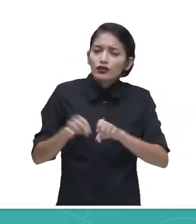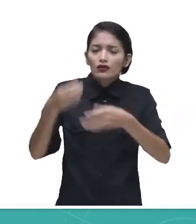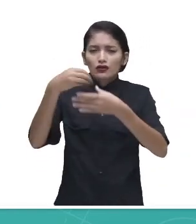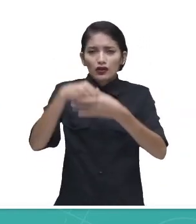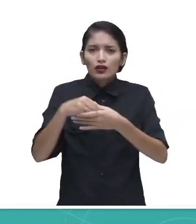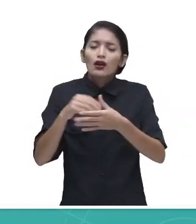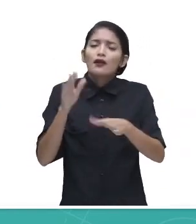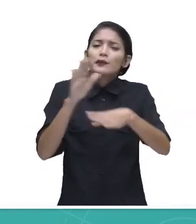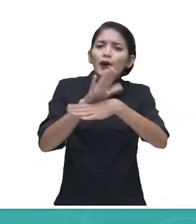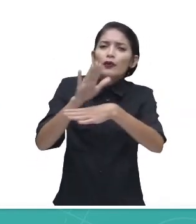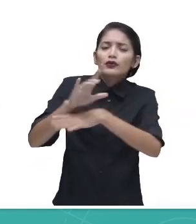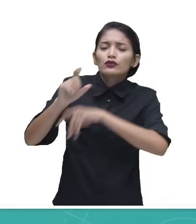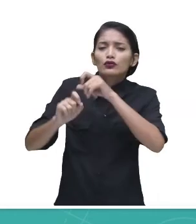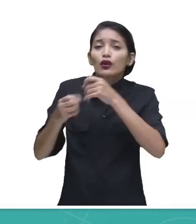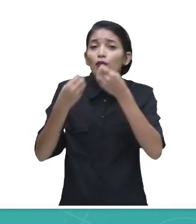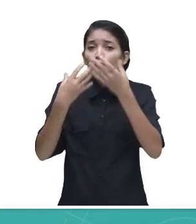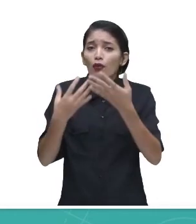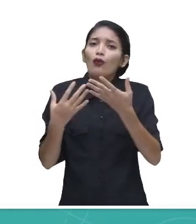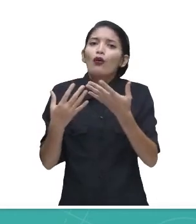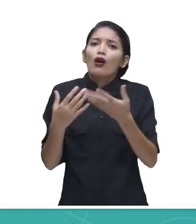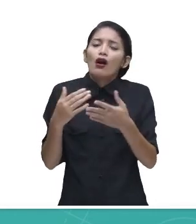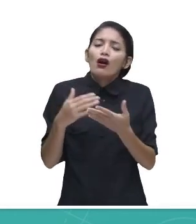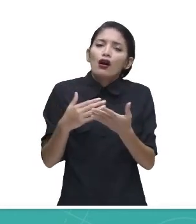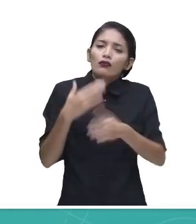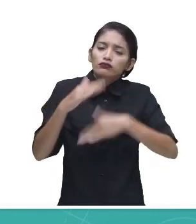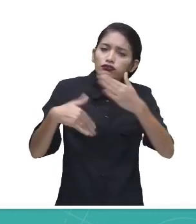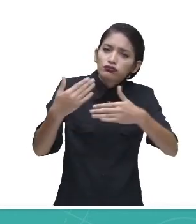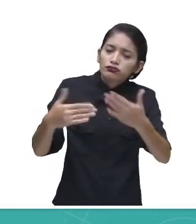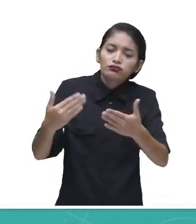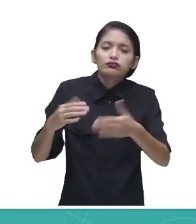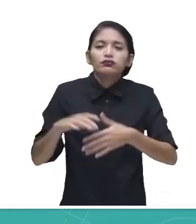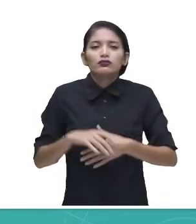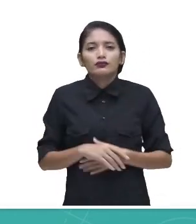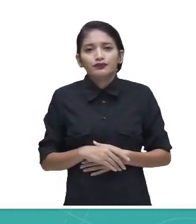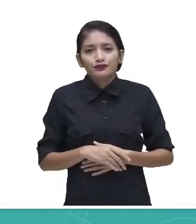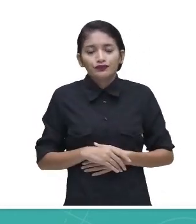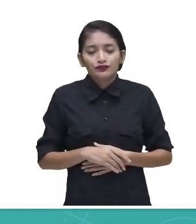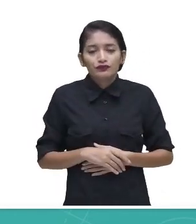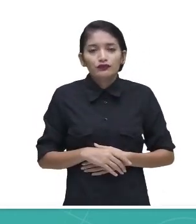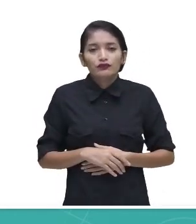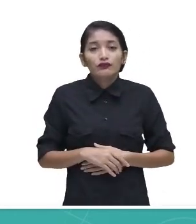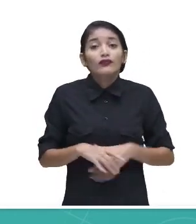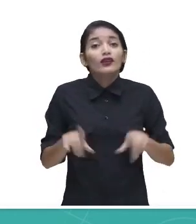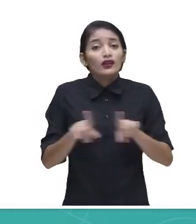contribuindo assim para um bom funcionamento, né? E aí você vai